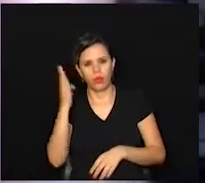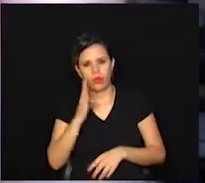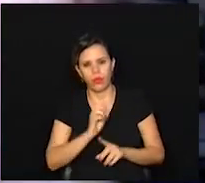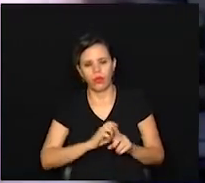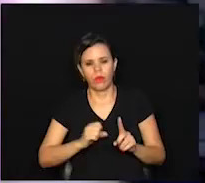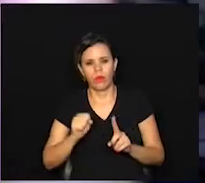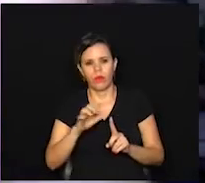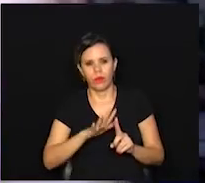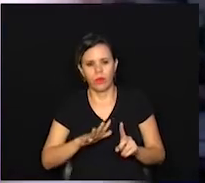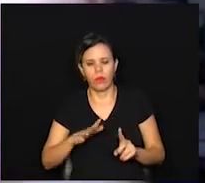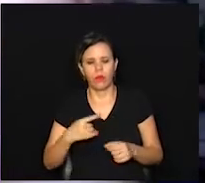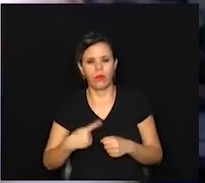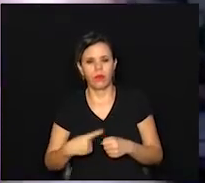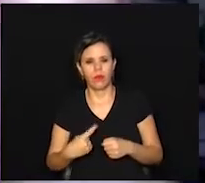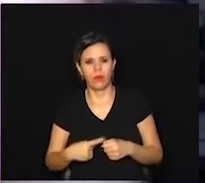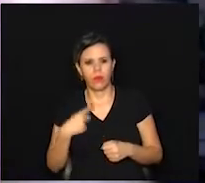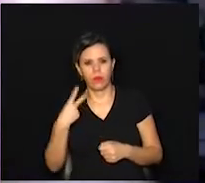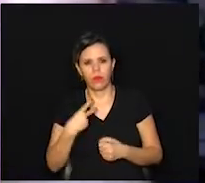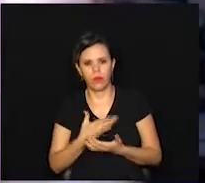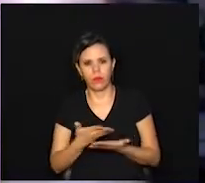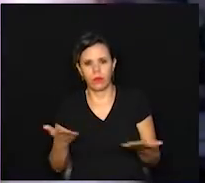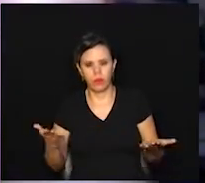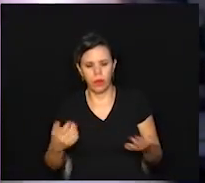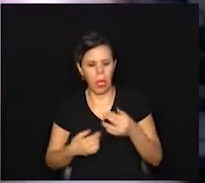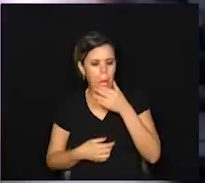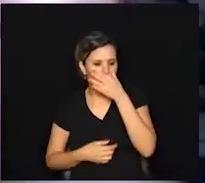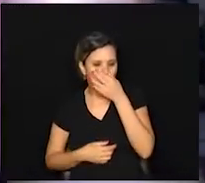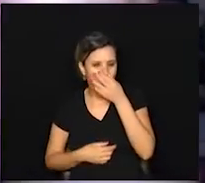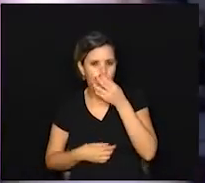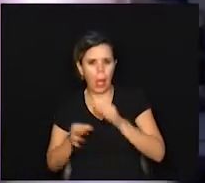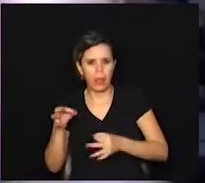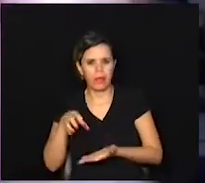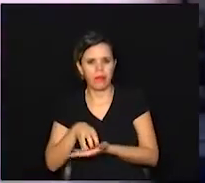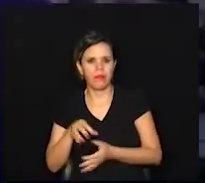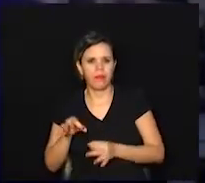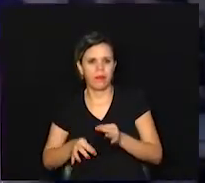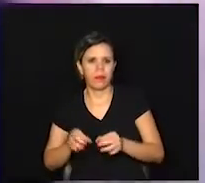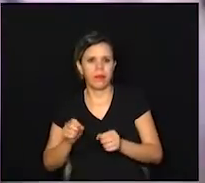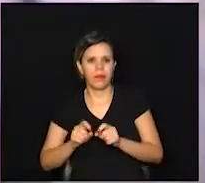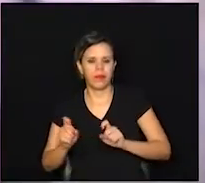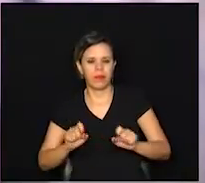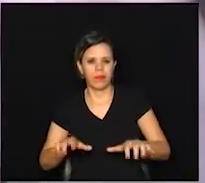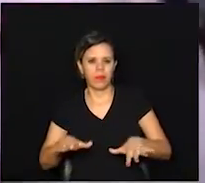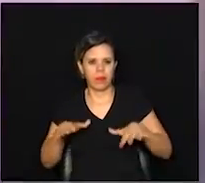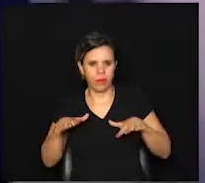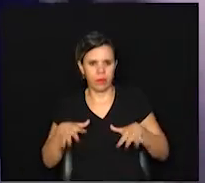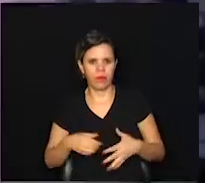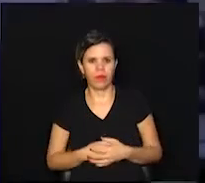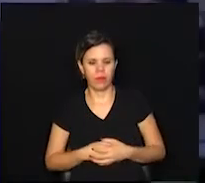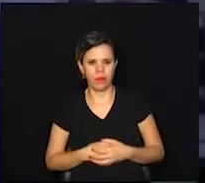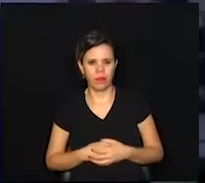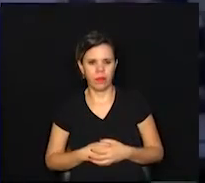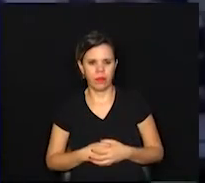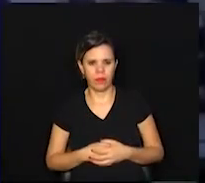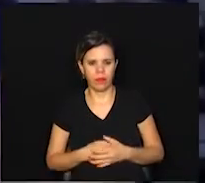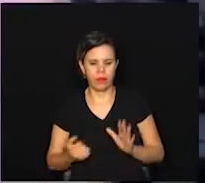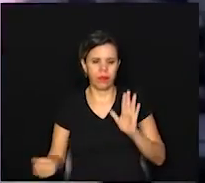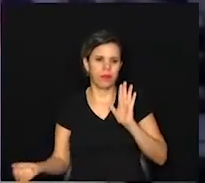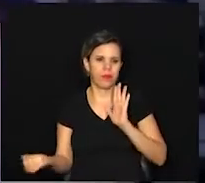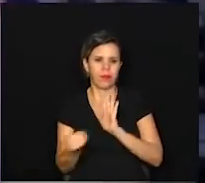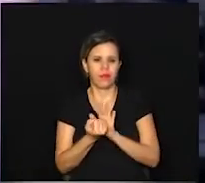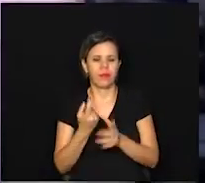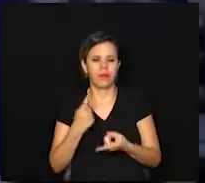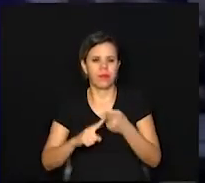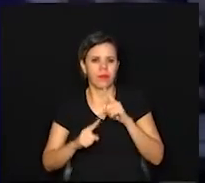mas do governo municipal, dos vereadores, da justiça, fazer uma grande conferência para selar